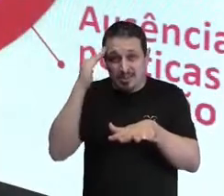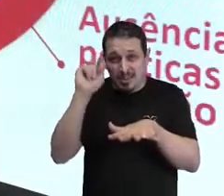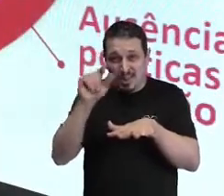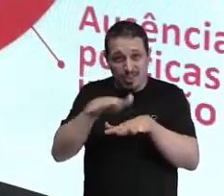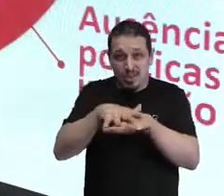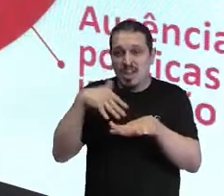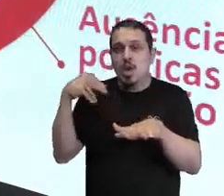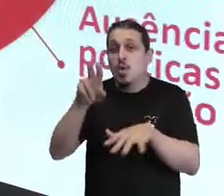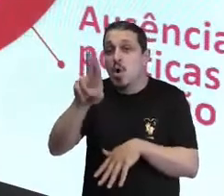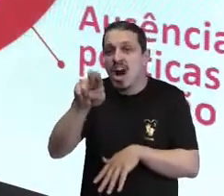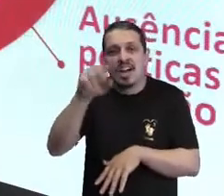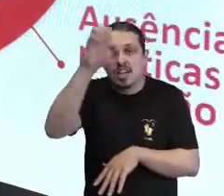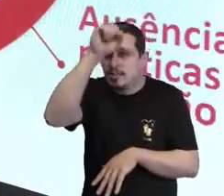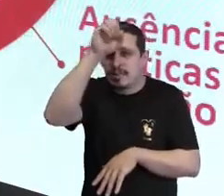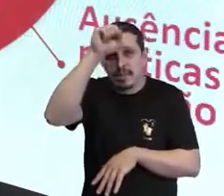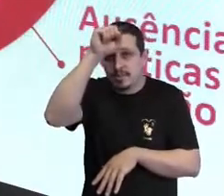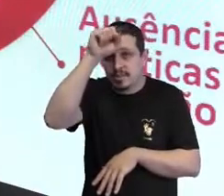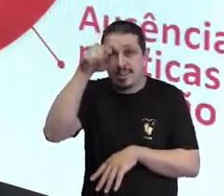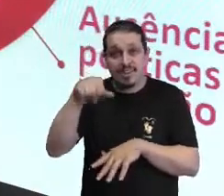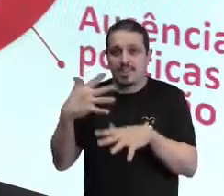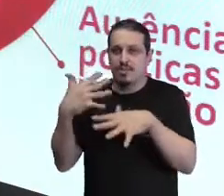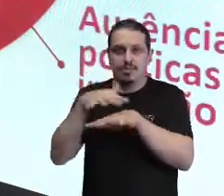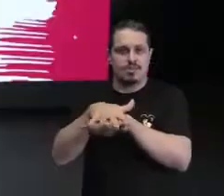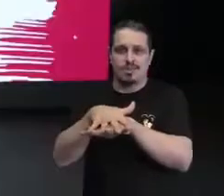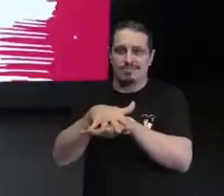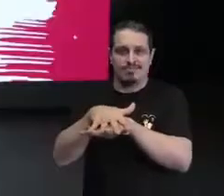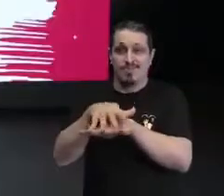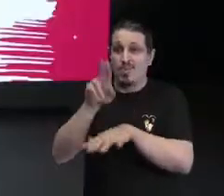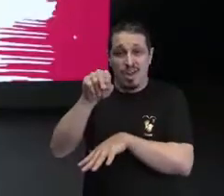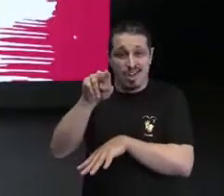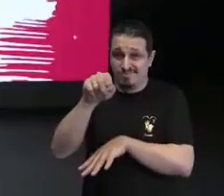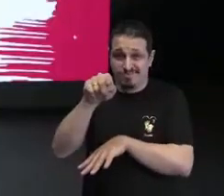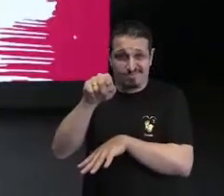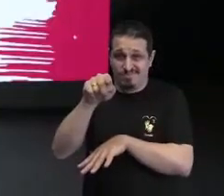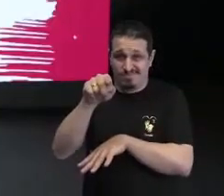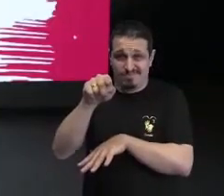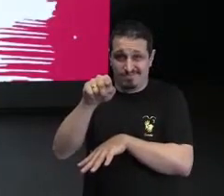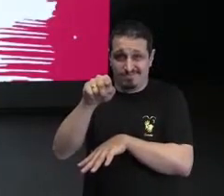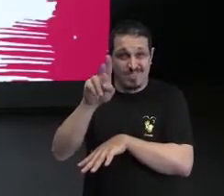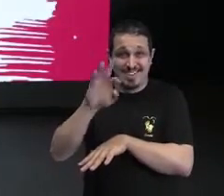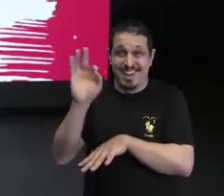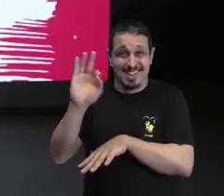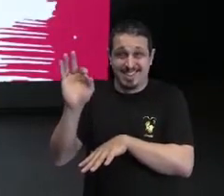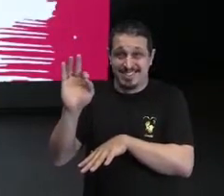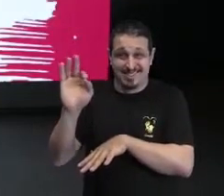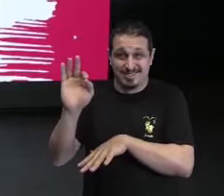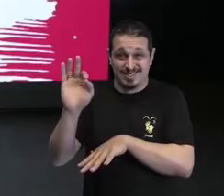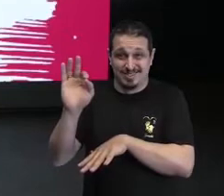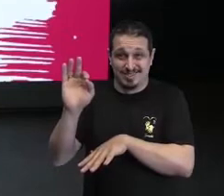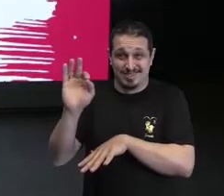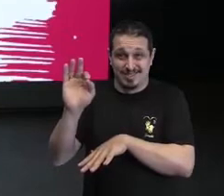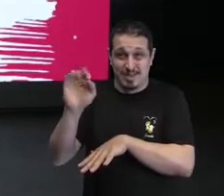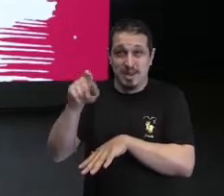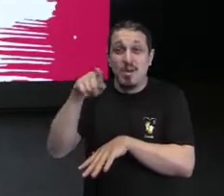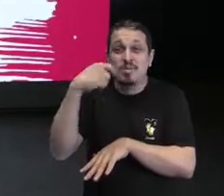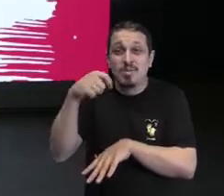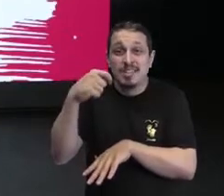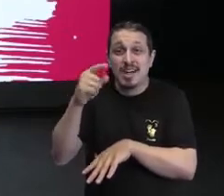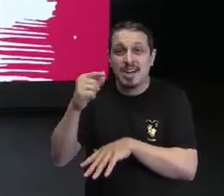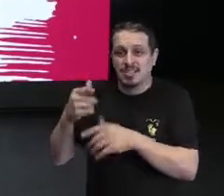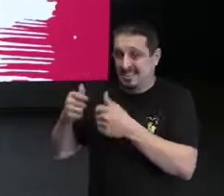incluir. Não é de uma hora para outra. E é por isso que a gente precisa quebrar essa roda.